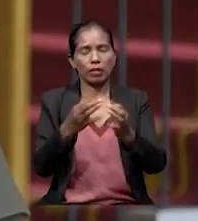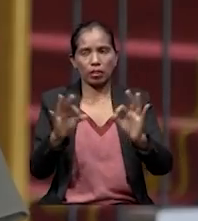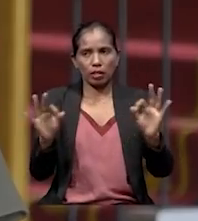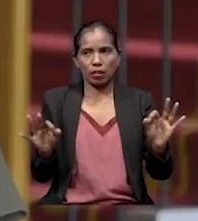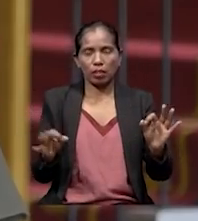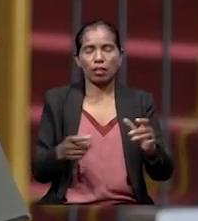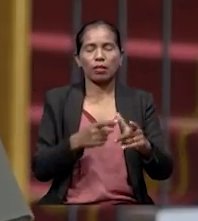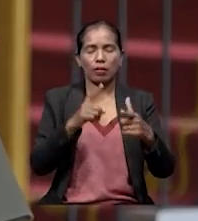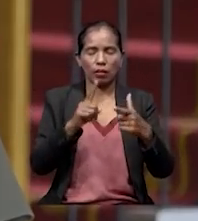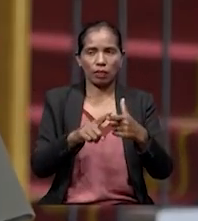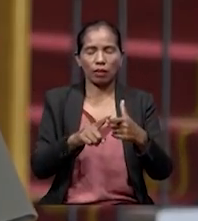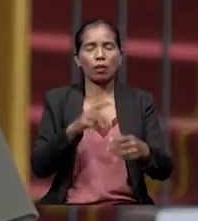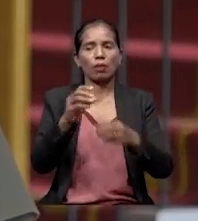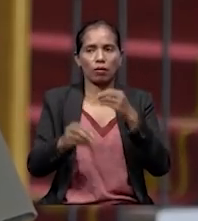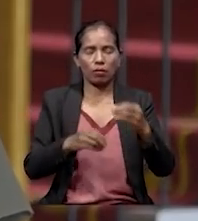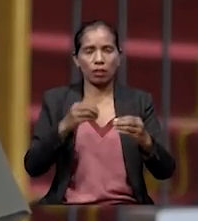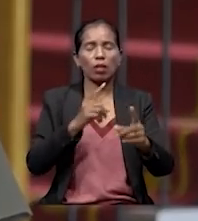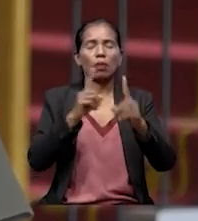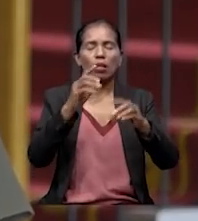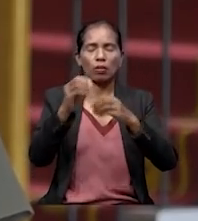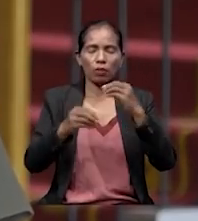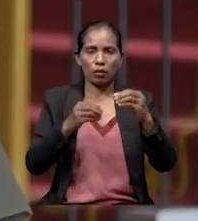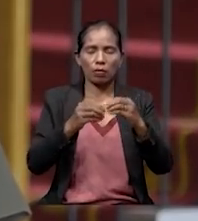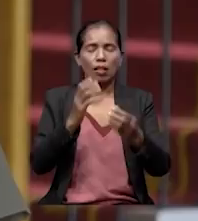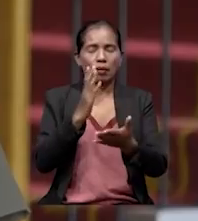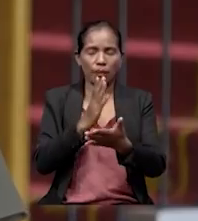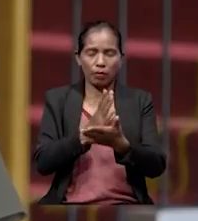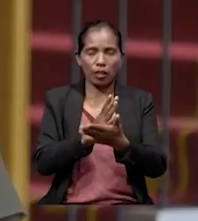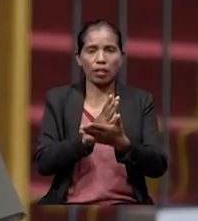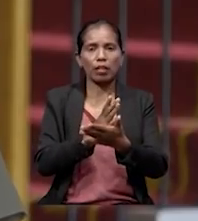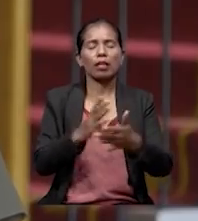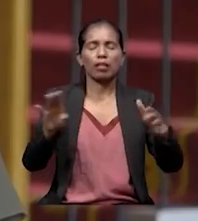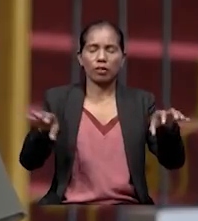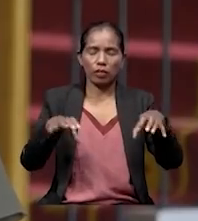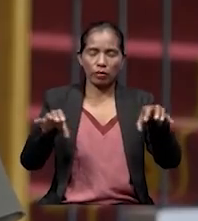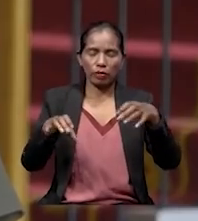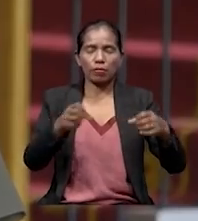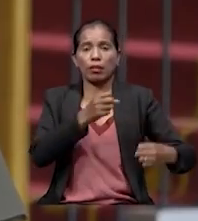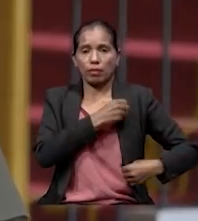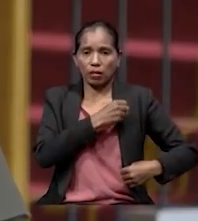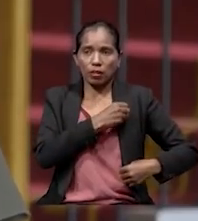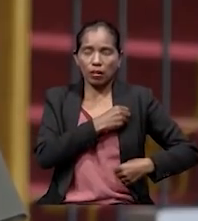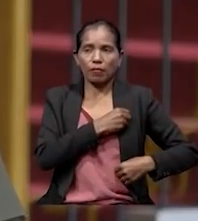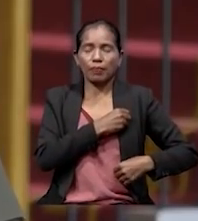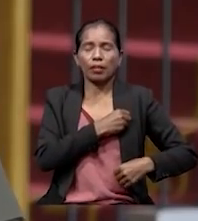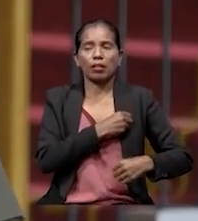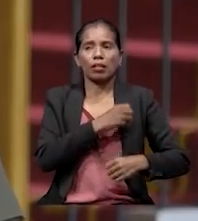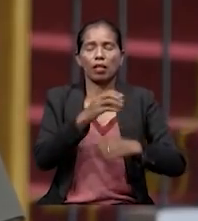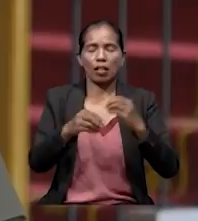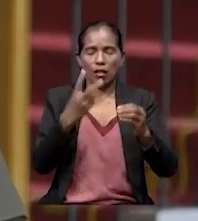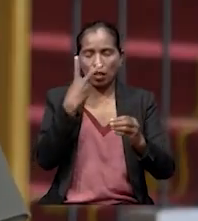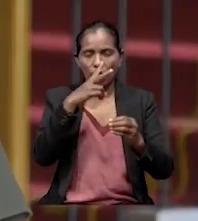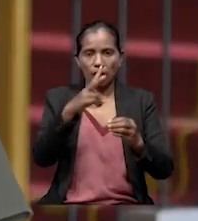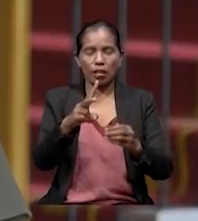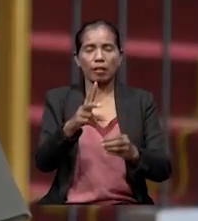tamba assunto ne trata com a ba exoneração chefe estado maior general das forças armadas liga lhe o liba general